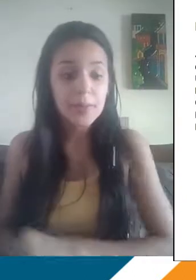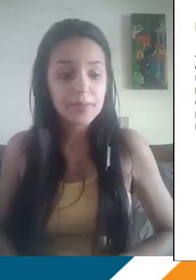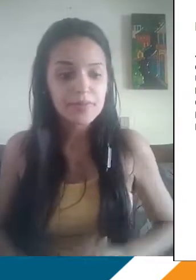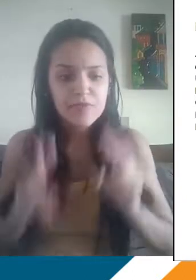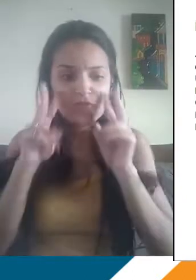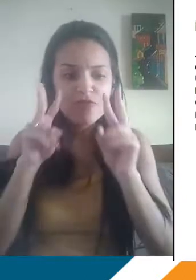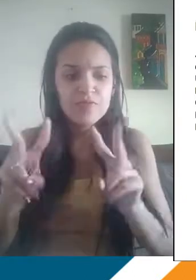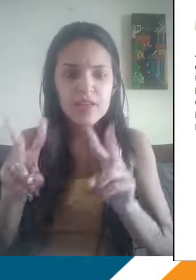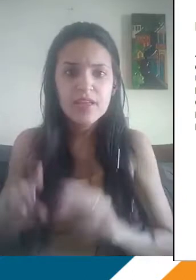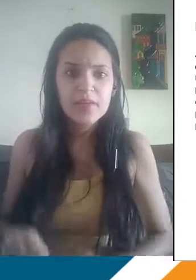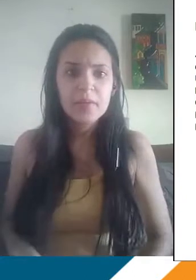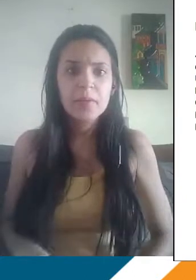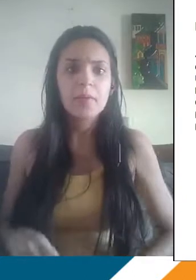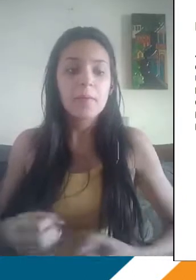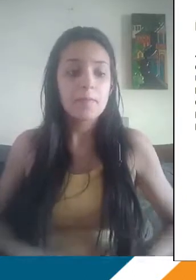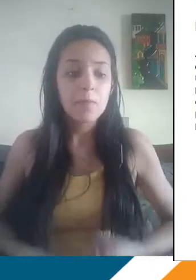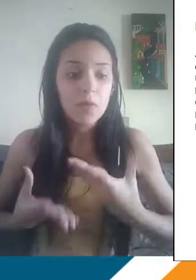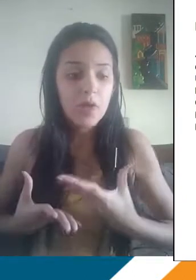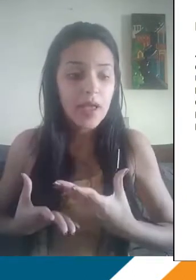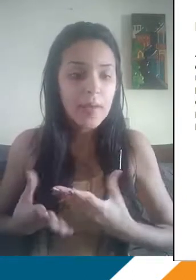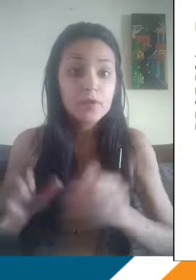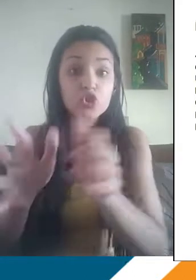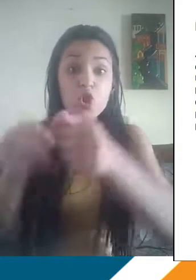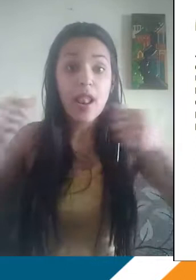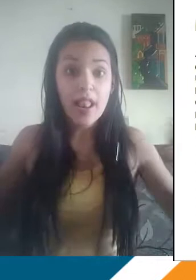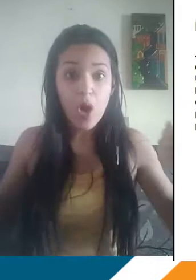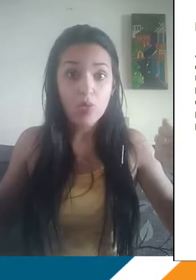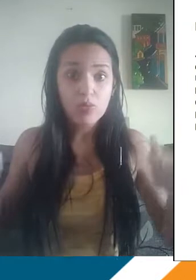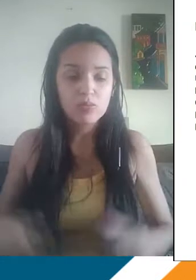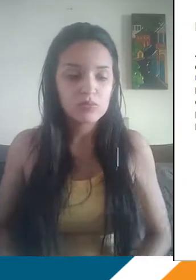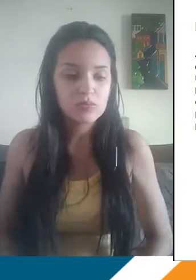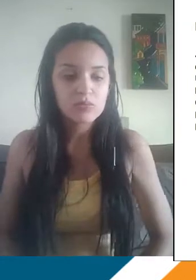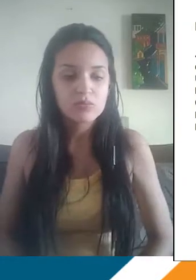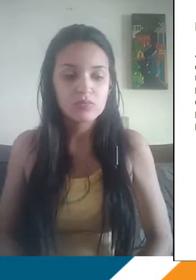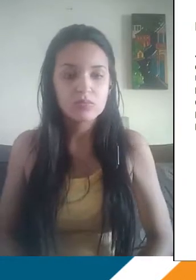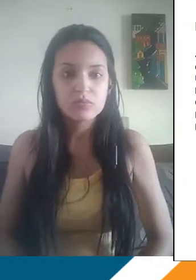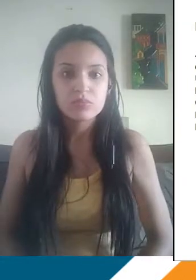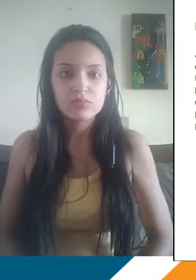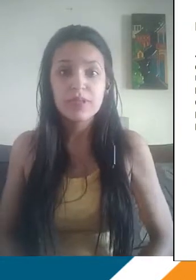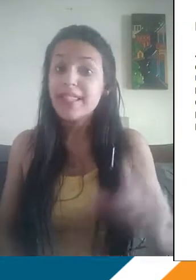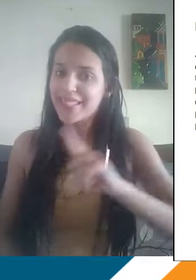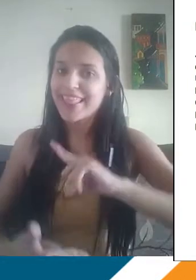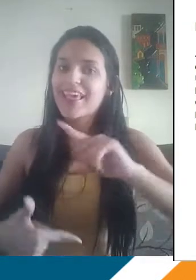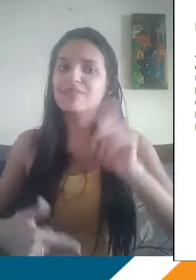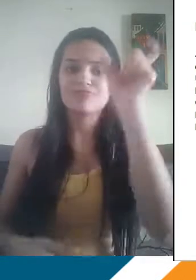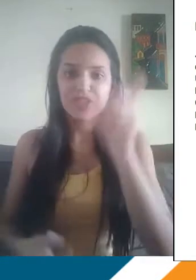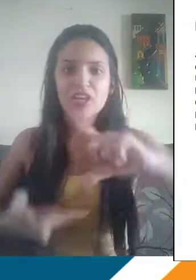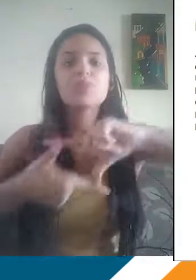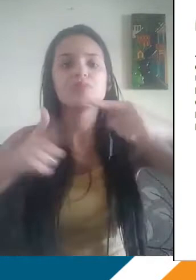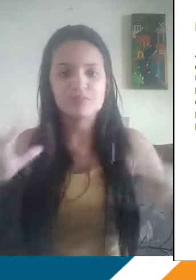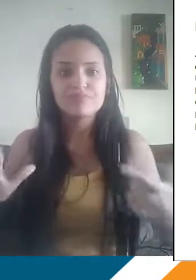Poema Tirado de uma Notícia de Jornal. Esse texto possui várias características do modernismo, como a